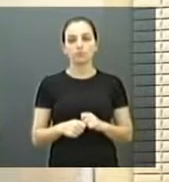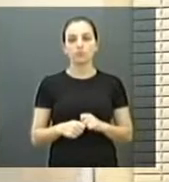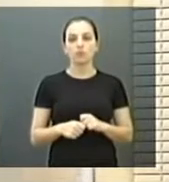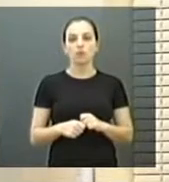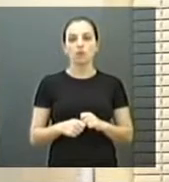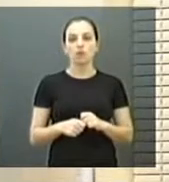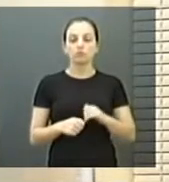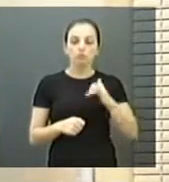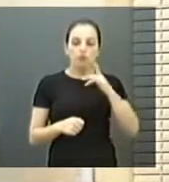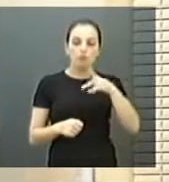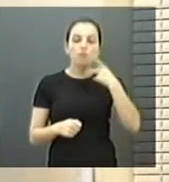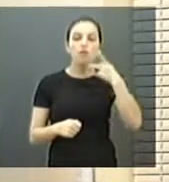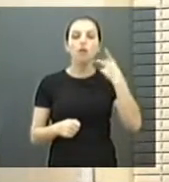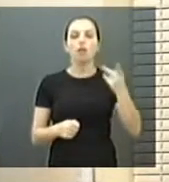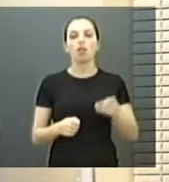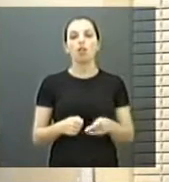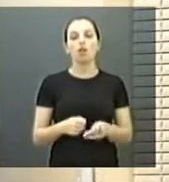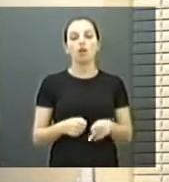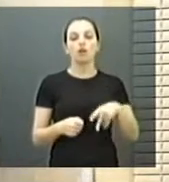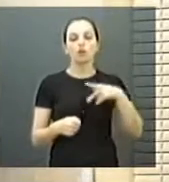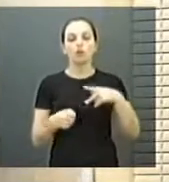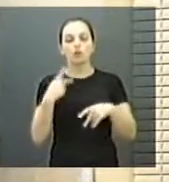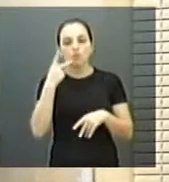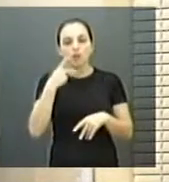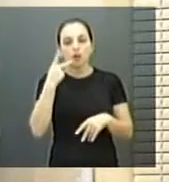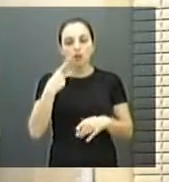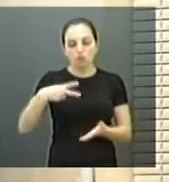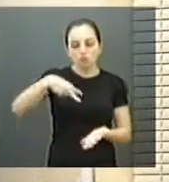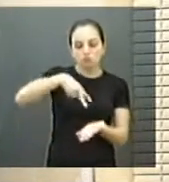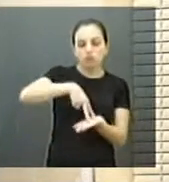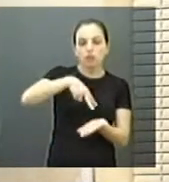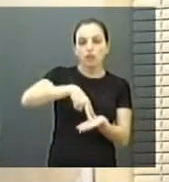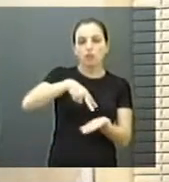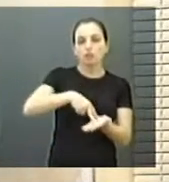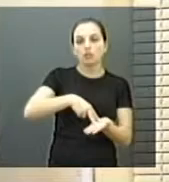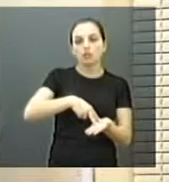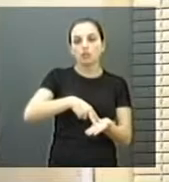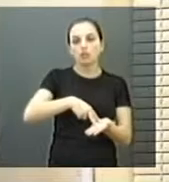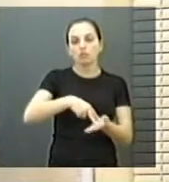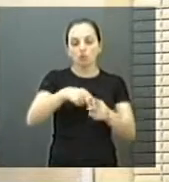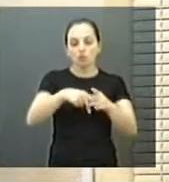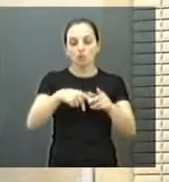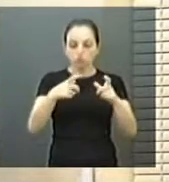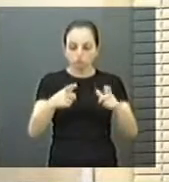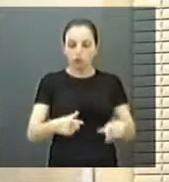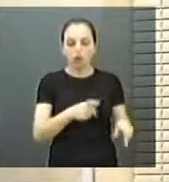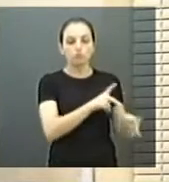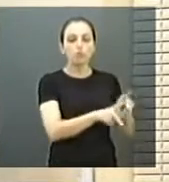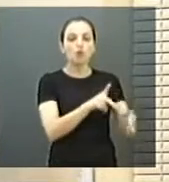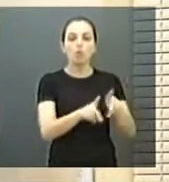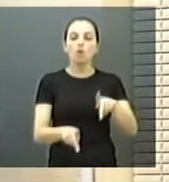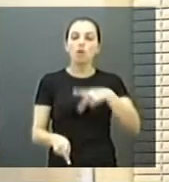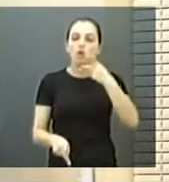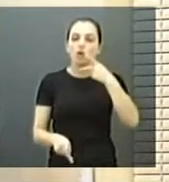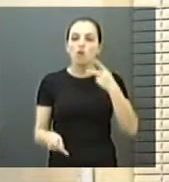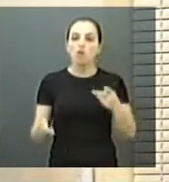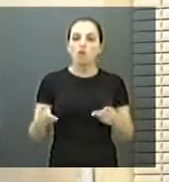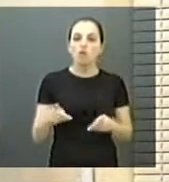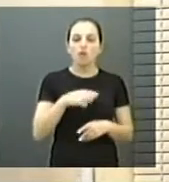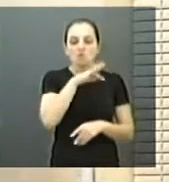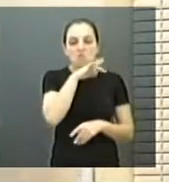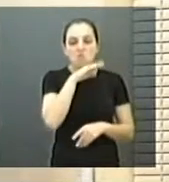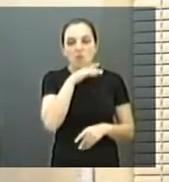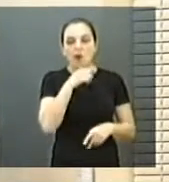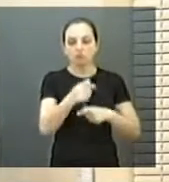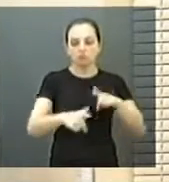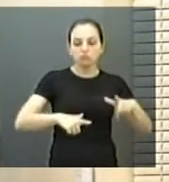dizer que o vereador vem aqui nessa tribuna do povo para falar mal do trabalho da administração, trabalho